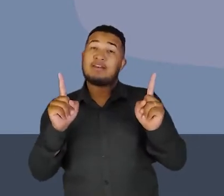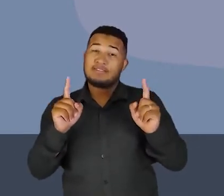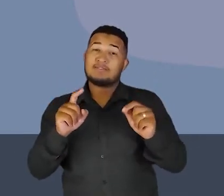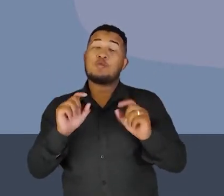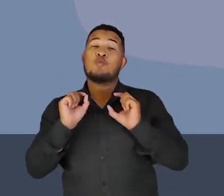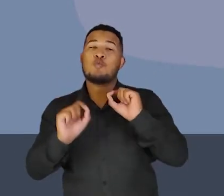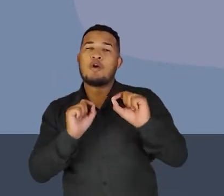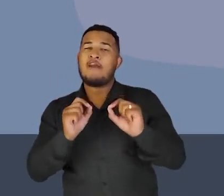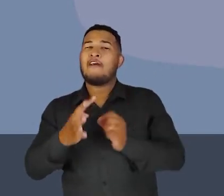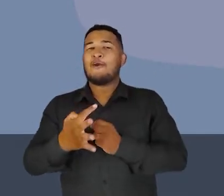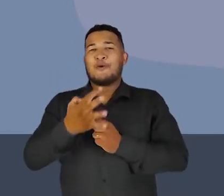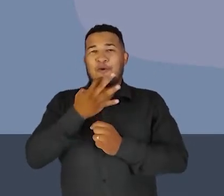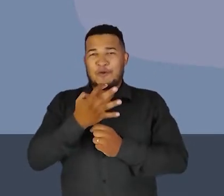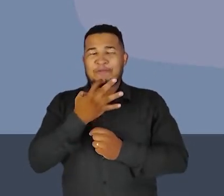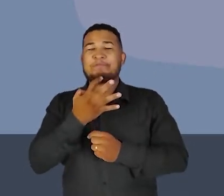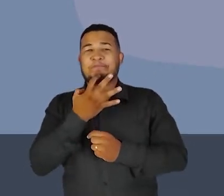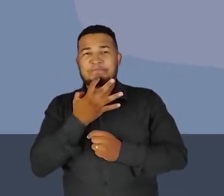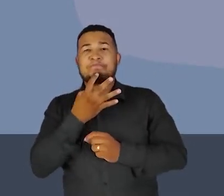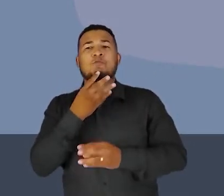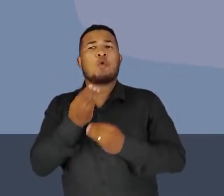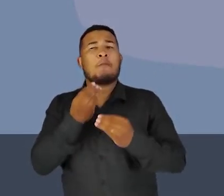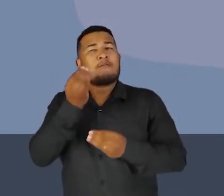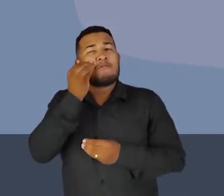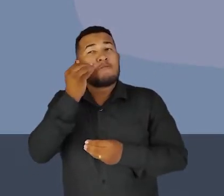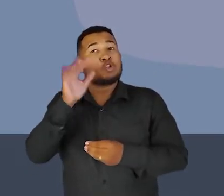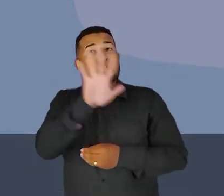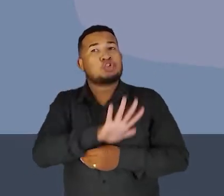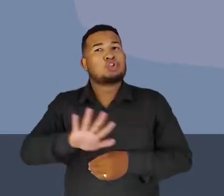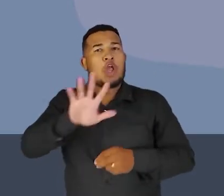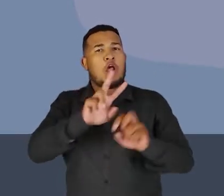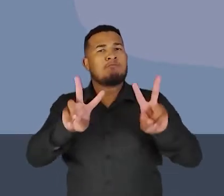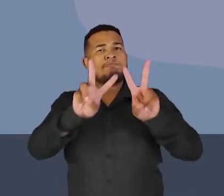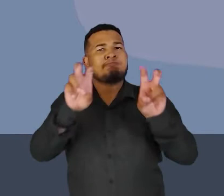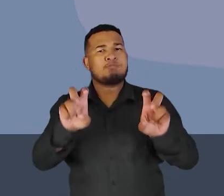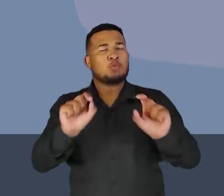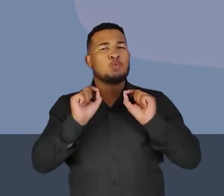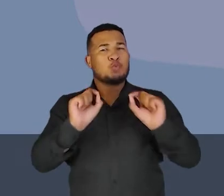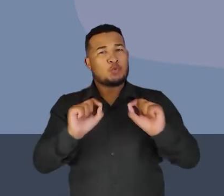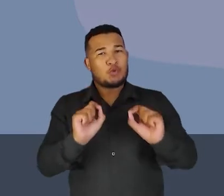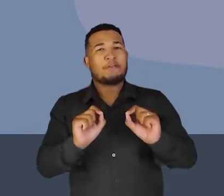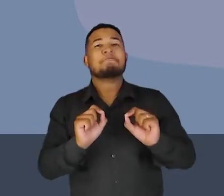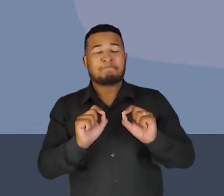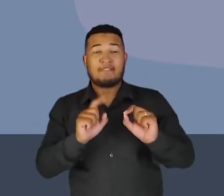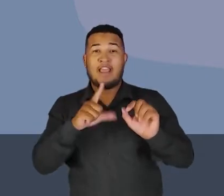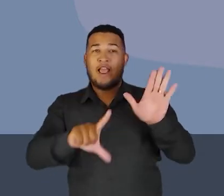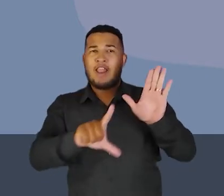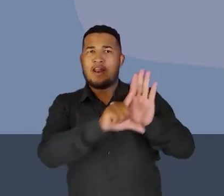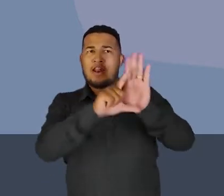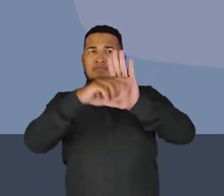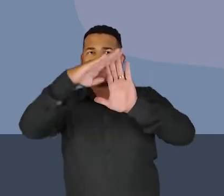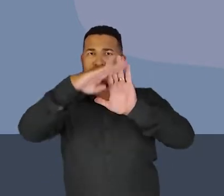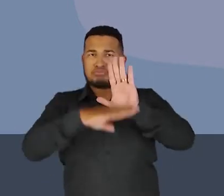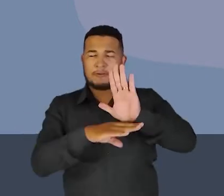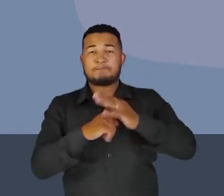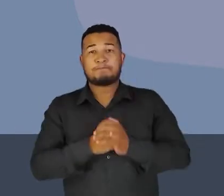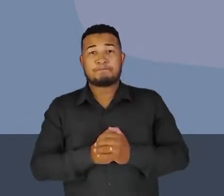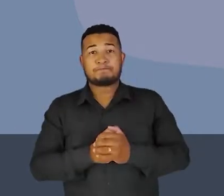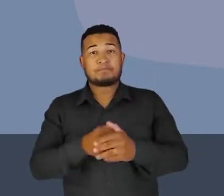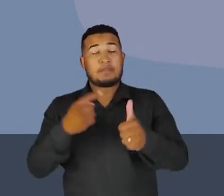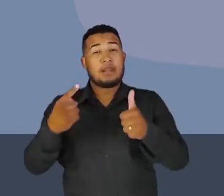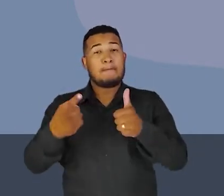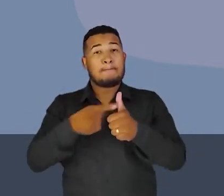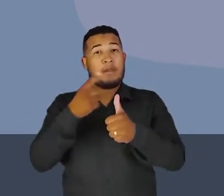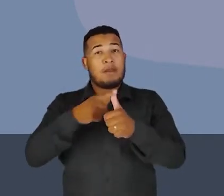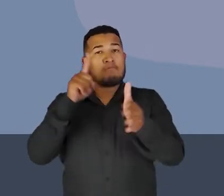vamos conhecer de uma forma geral do que se trata o Estatuto do Idoso. E a primeira pergunta,